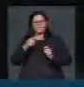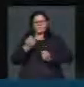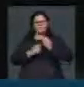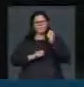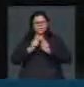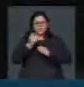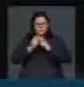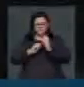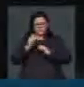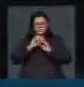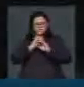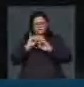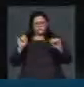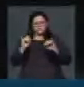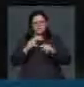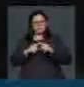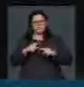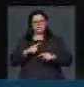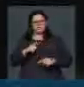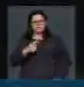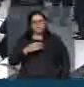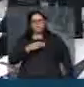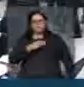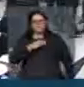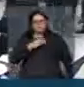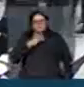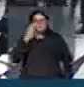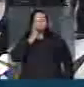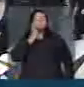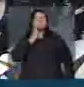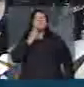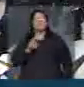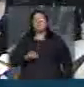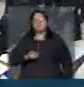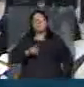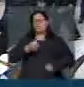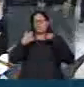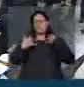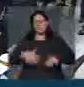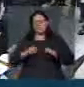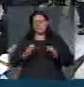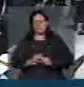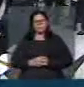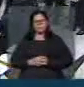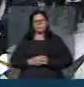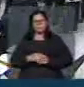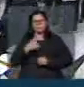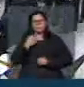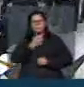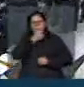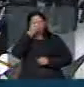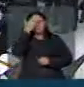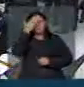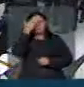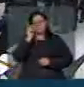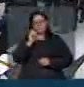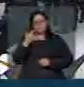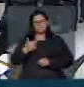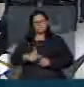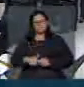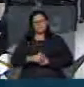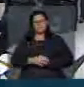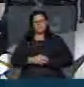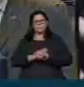campanha. E com custos milionários. Nós entendemos que isto é mais um motivo, é mais um critério estabelecido para